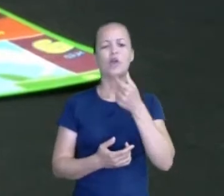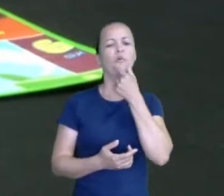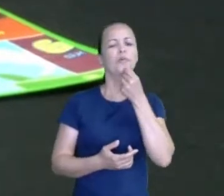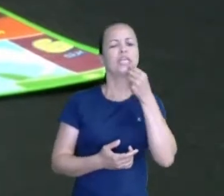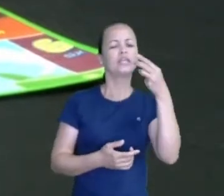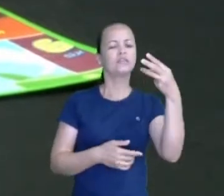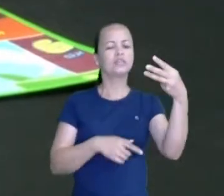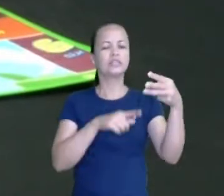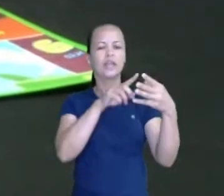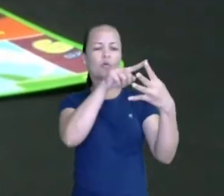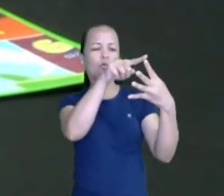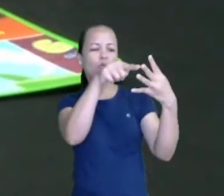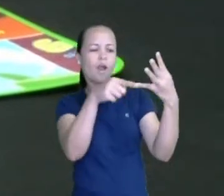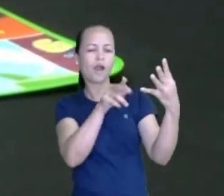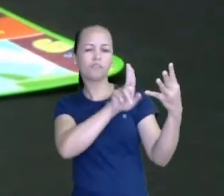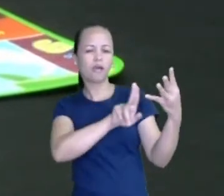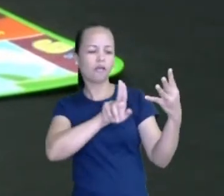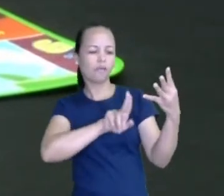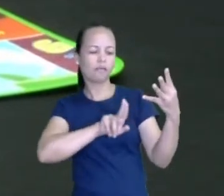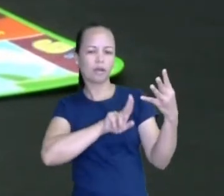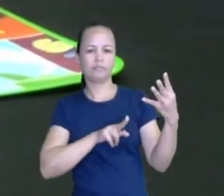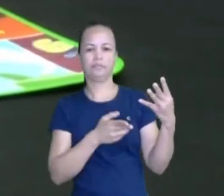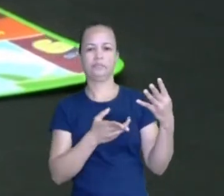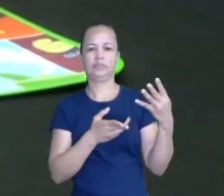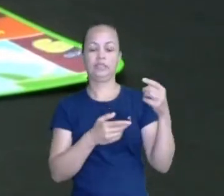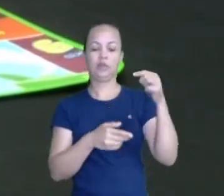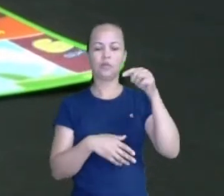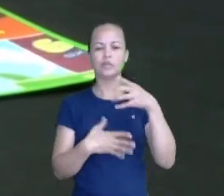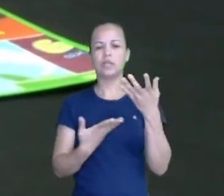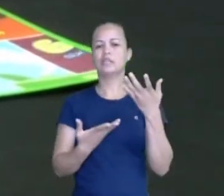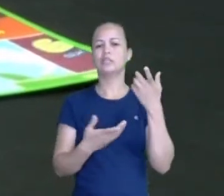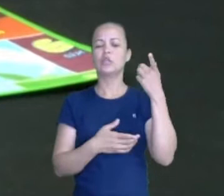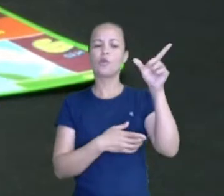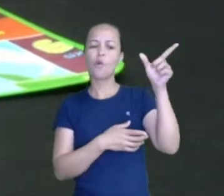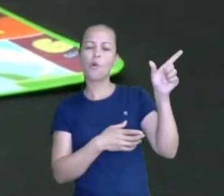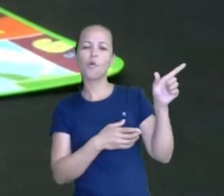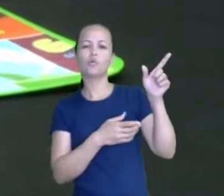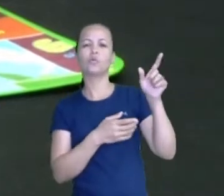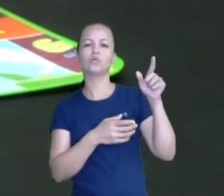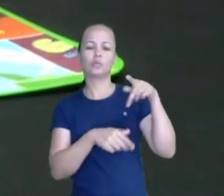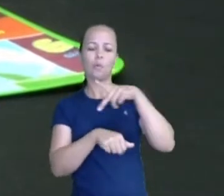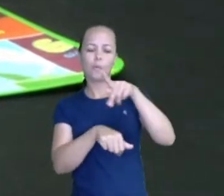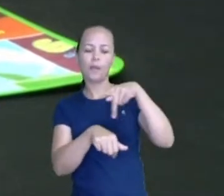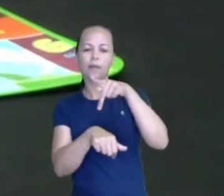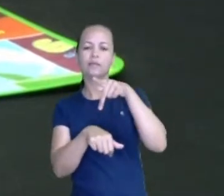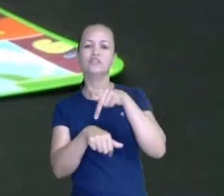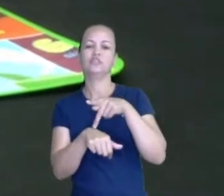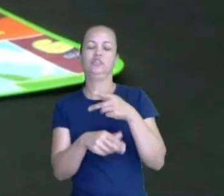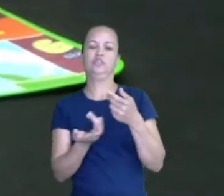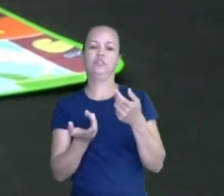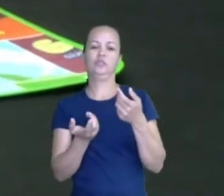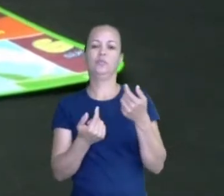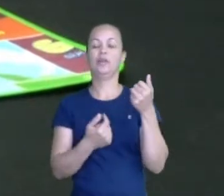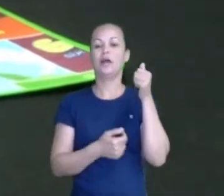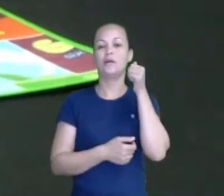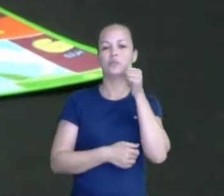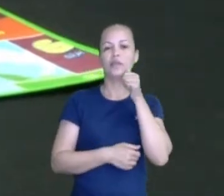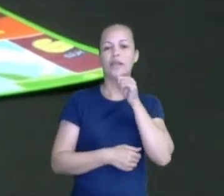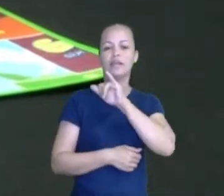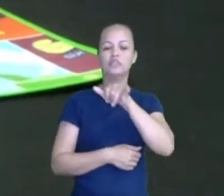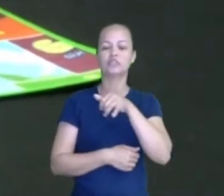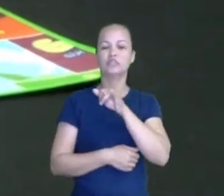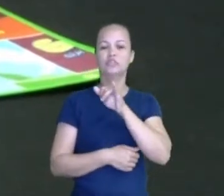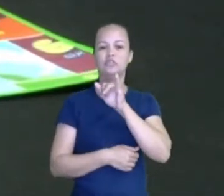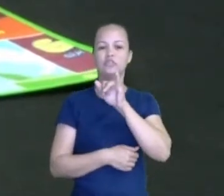por Men Fox, mas como ele não mora no Brasil, foi traduzido por Gilda de Aquino. E eu espero que você